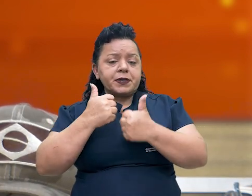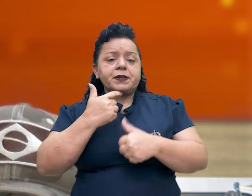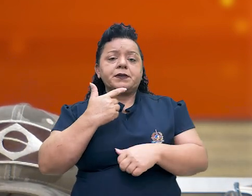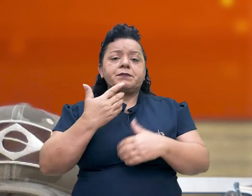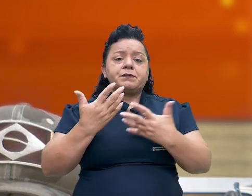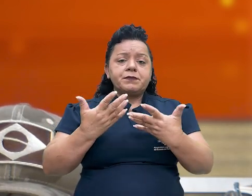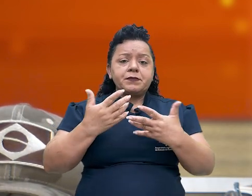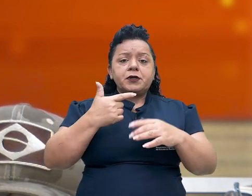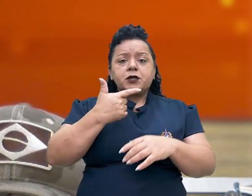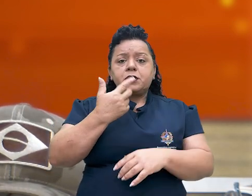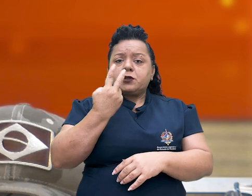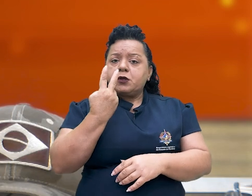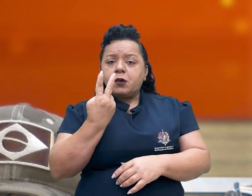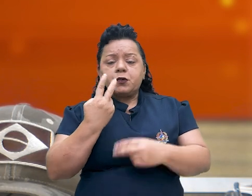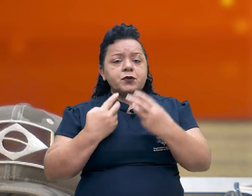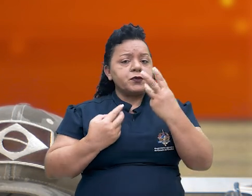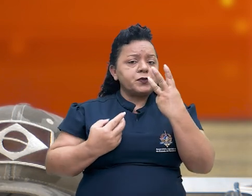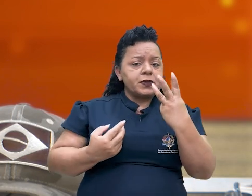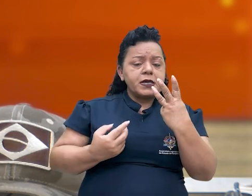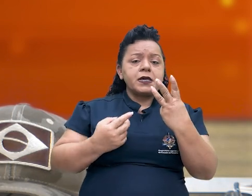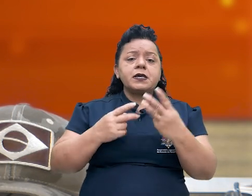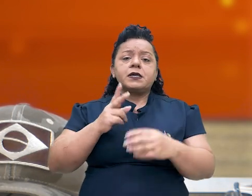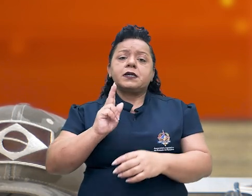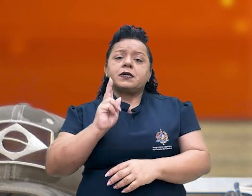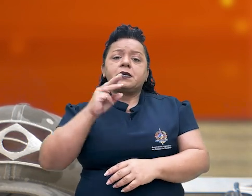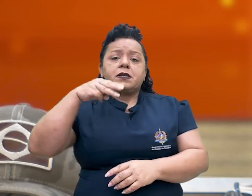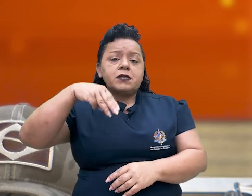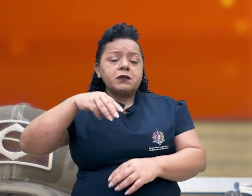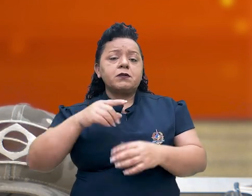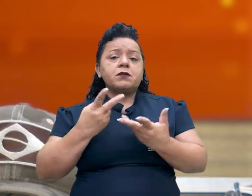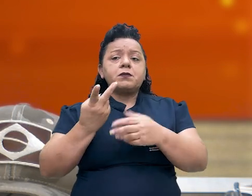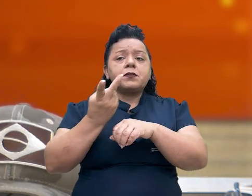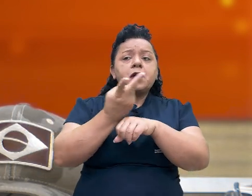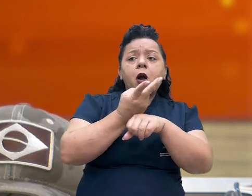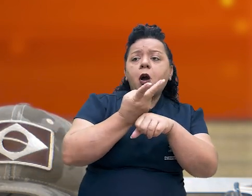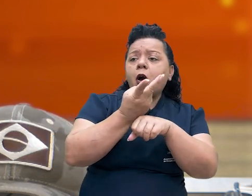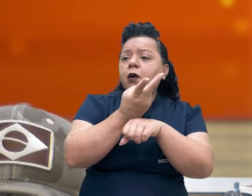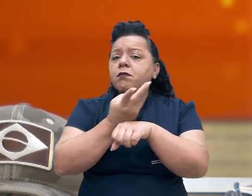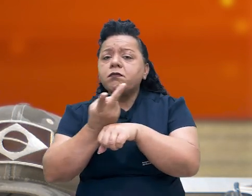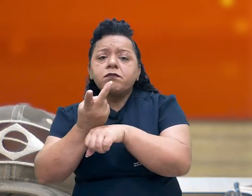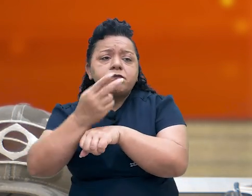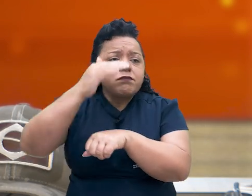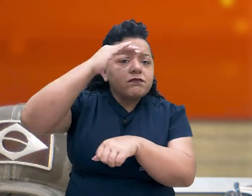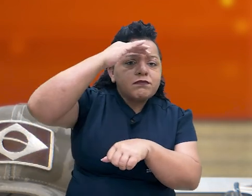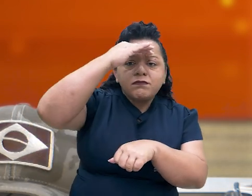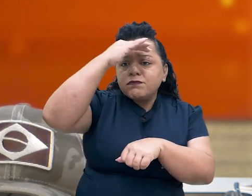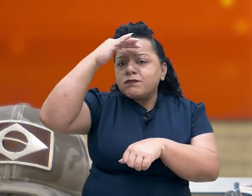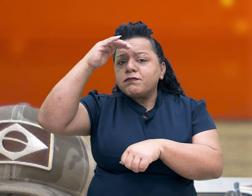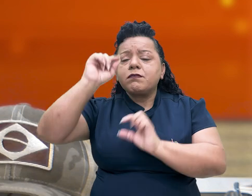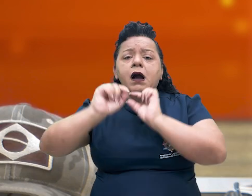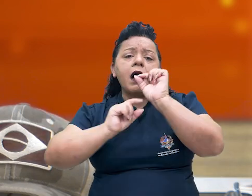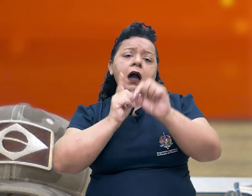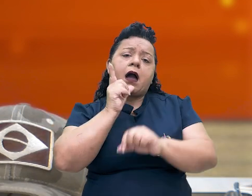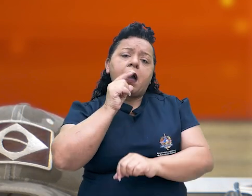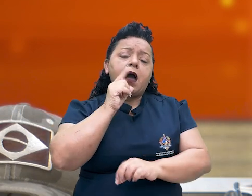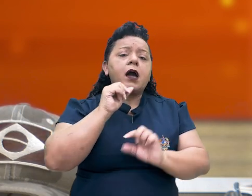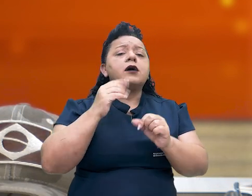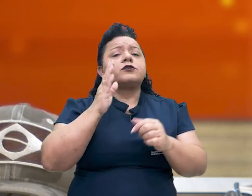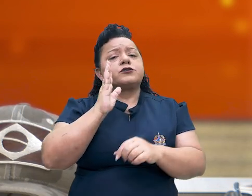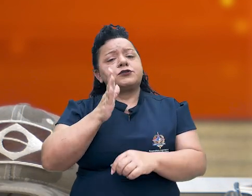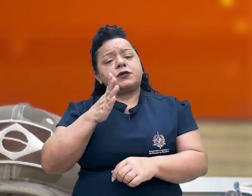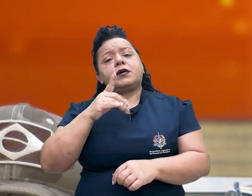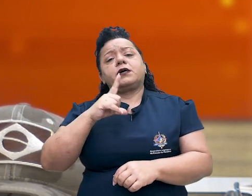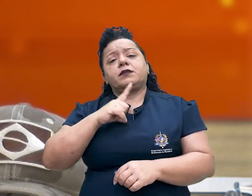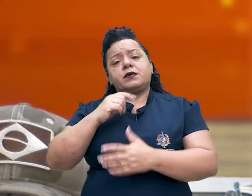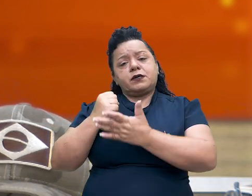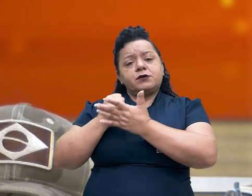aí no verão Amazônia de 2023 2 3 km trás de água ele não vai fazer Mas isso é defensivo vai est atendendo que a gente já